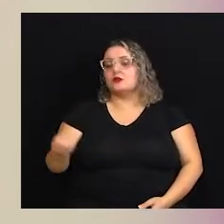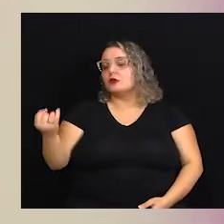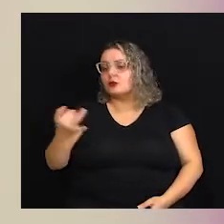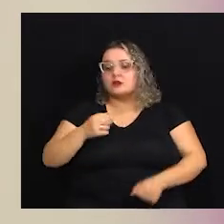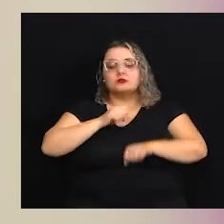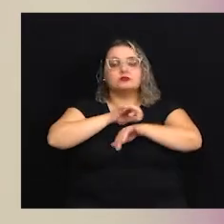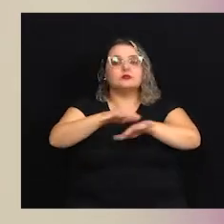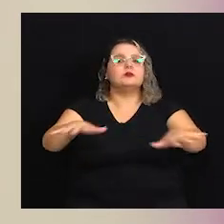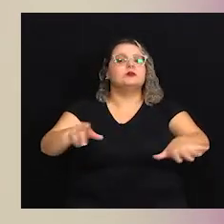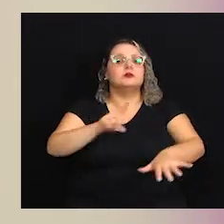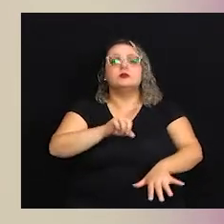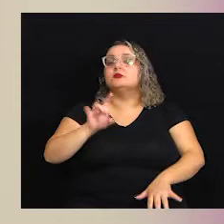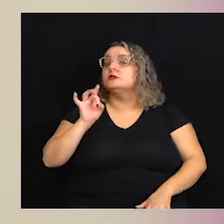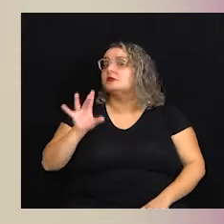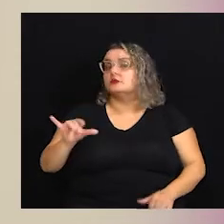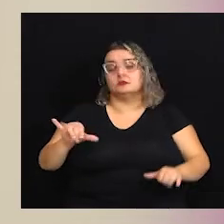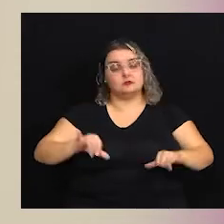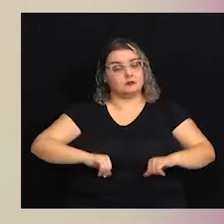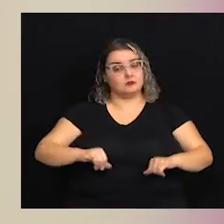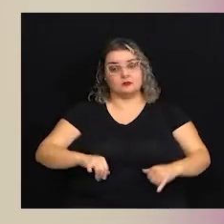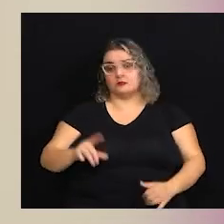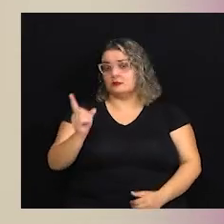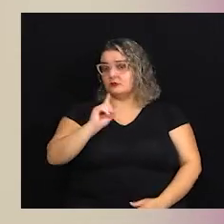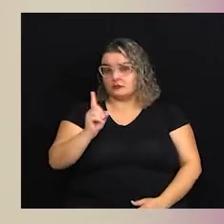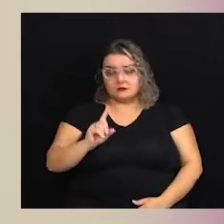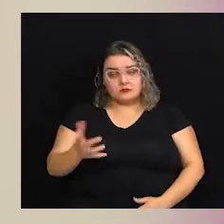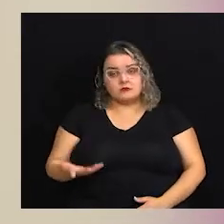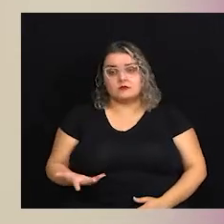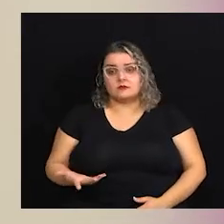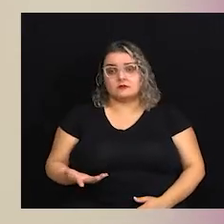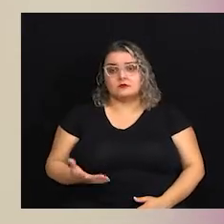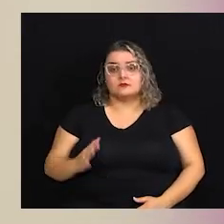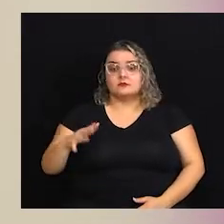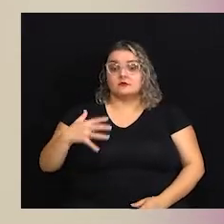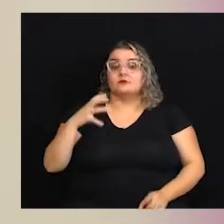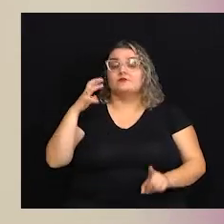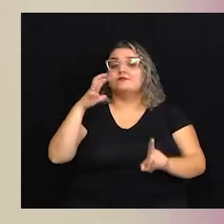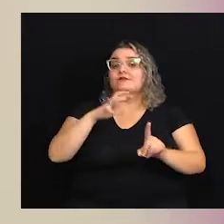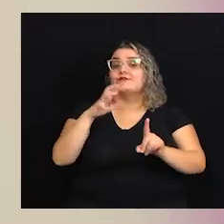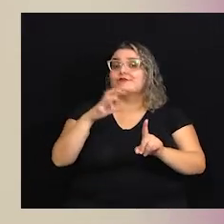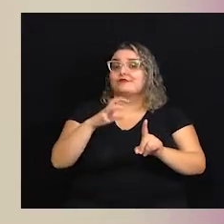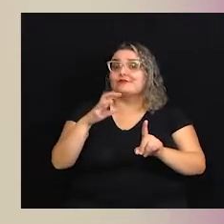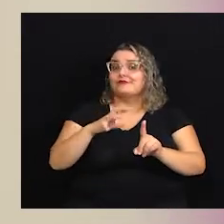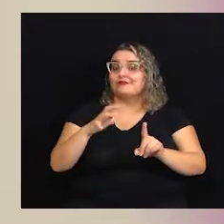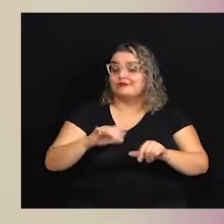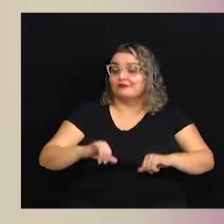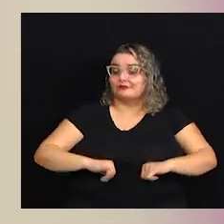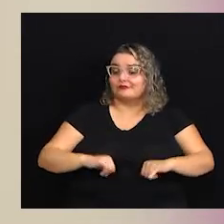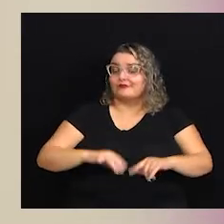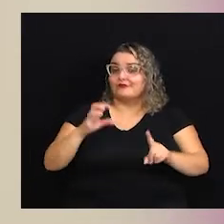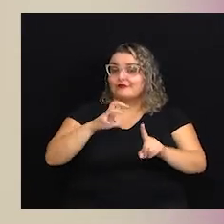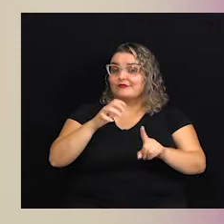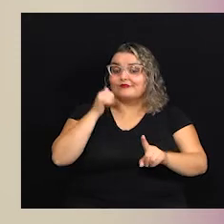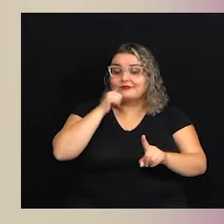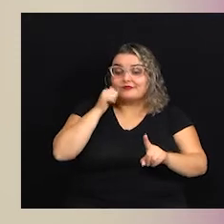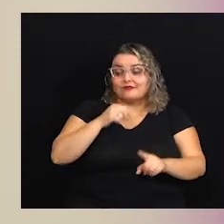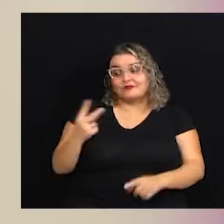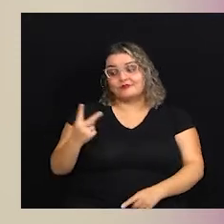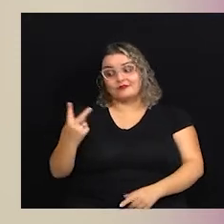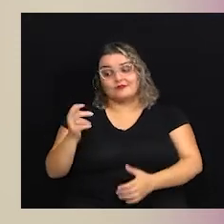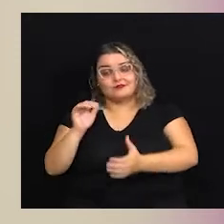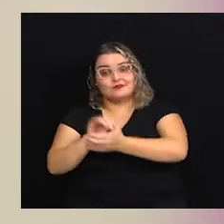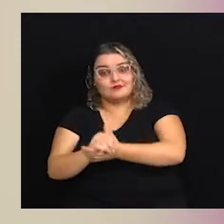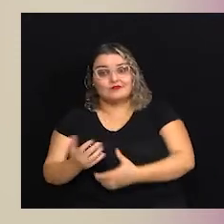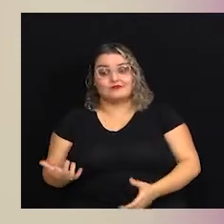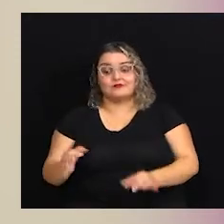nós pudermos propagar, porque não é só sofrer, é o quanto esse sofrimento impacta na vida da mulher, na vida do